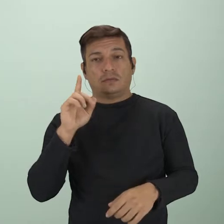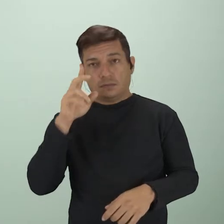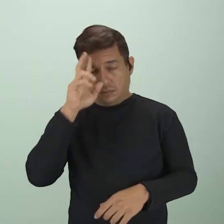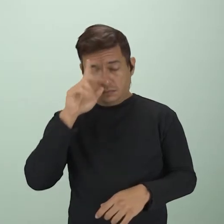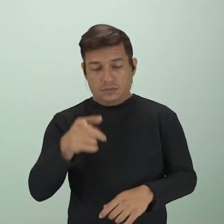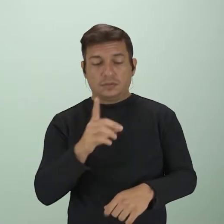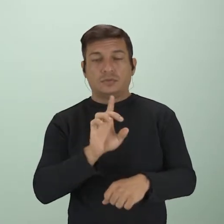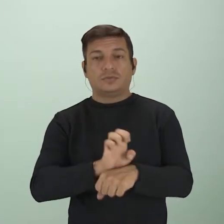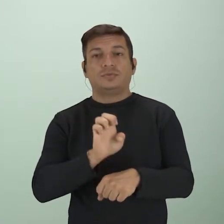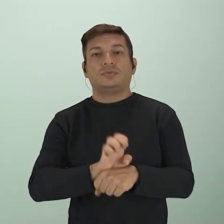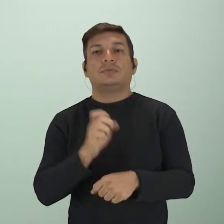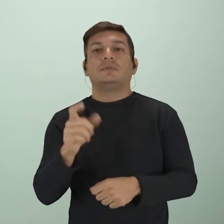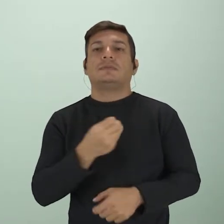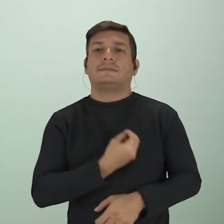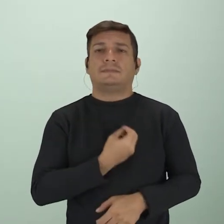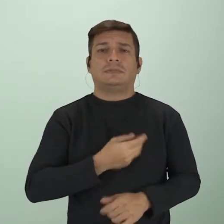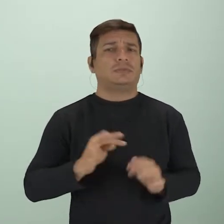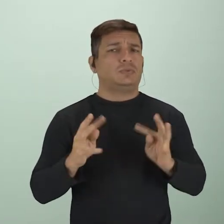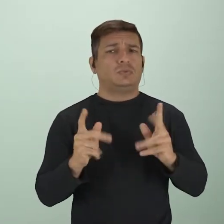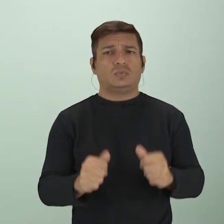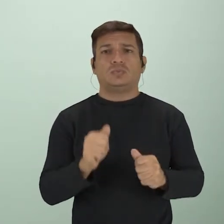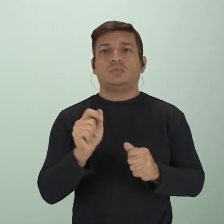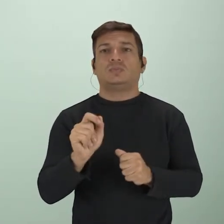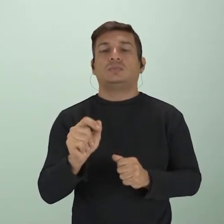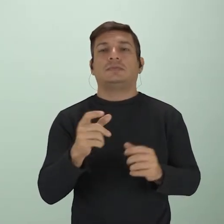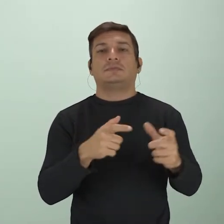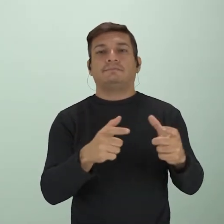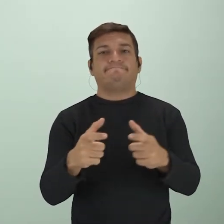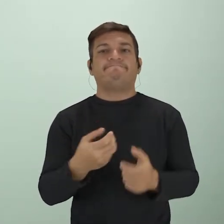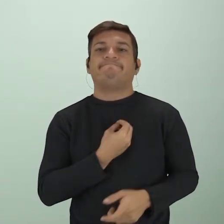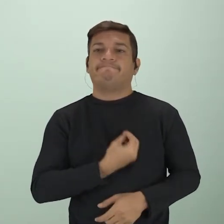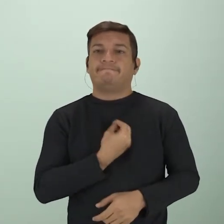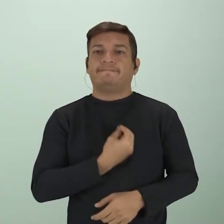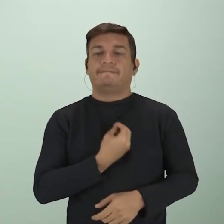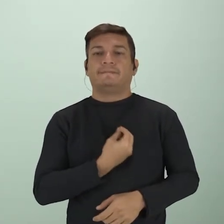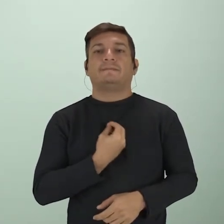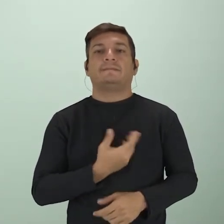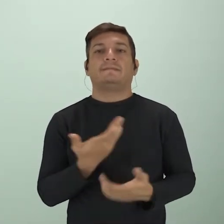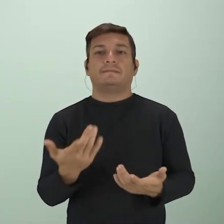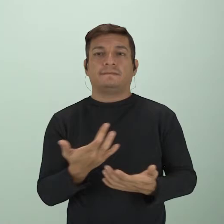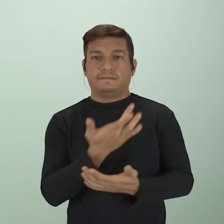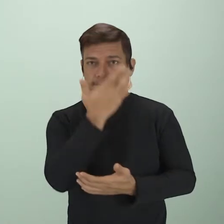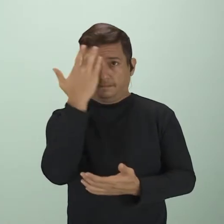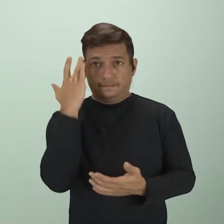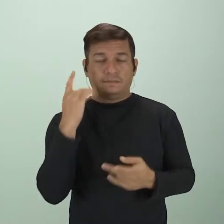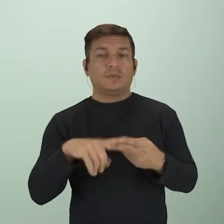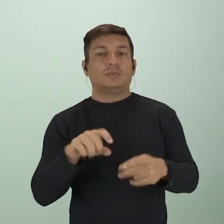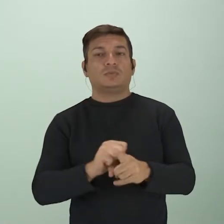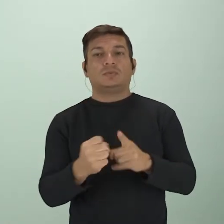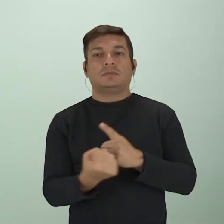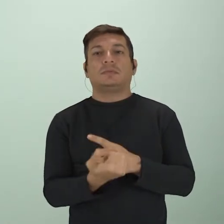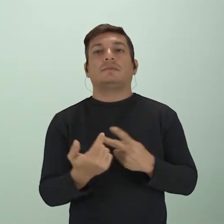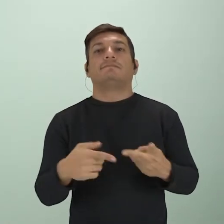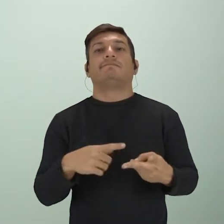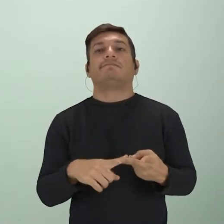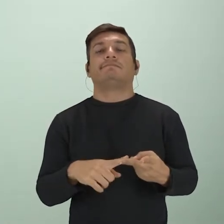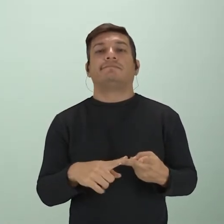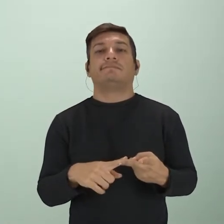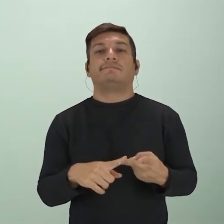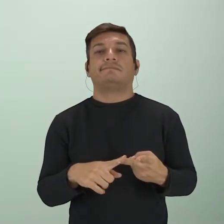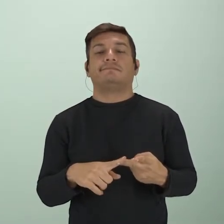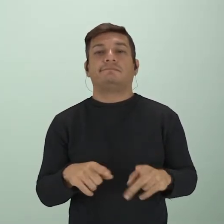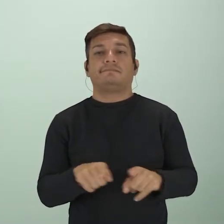Vejam bem, o Estado ele está presente em todo o âmbito da vida dos indivíduos, o âmbito social, né, e